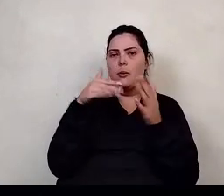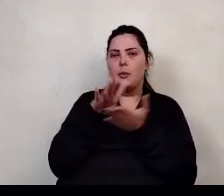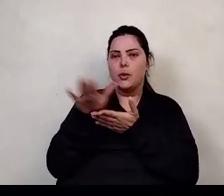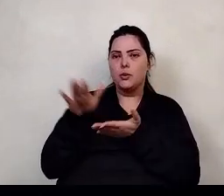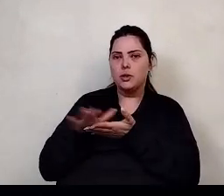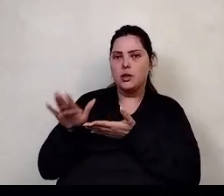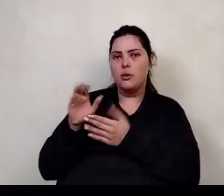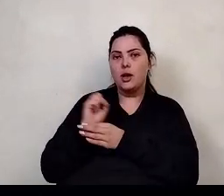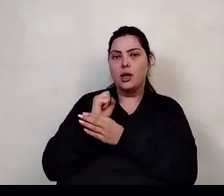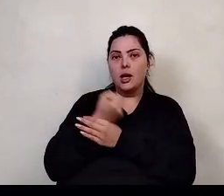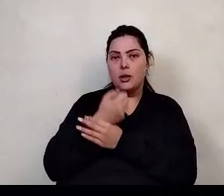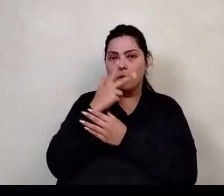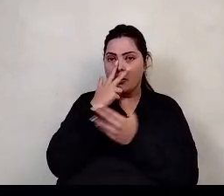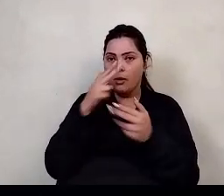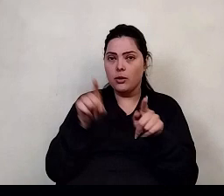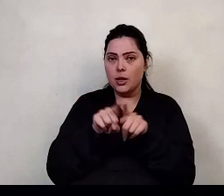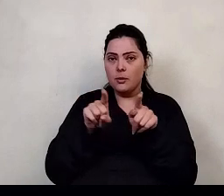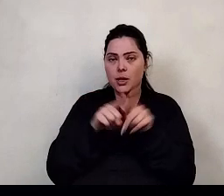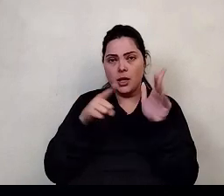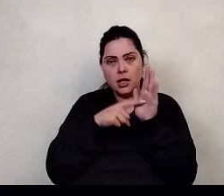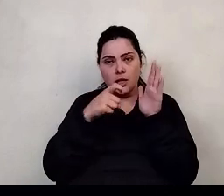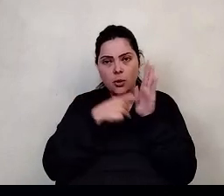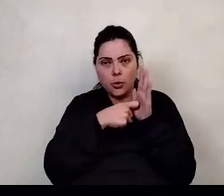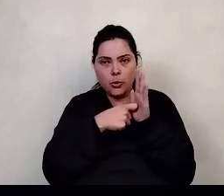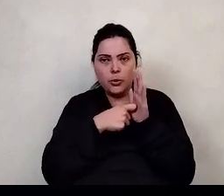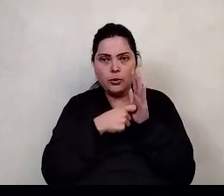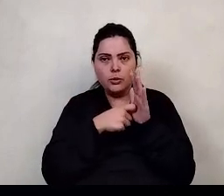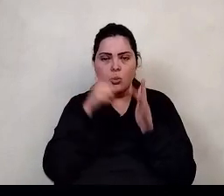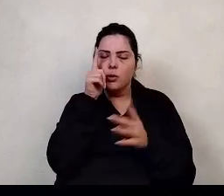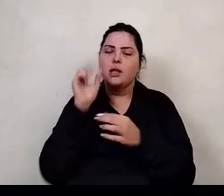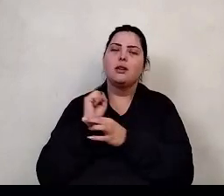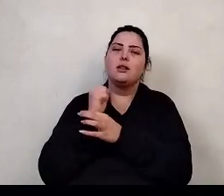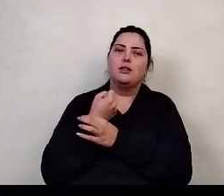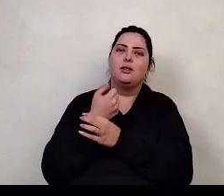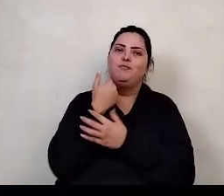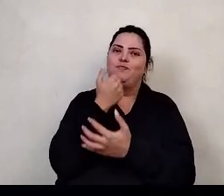mesma coisa quando eu rodo em produção. Se não garantir, não adianta ter um teste rápido.